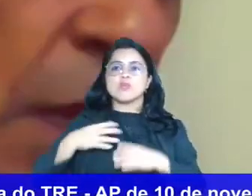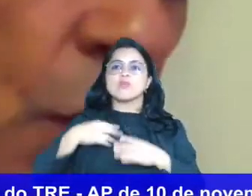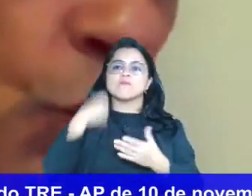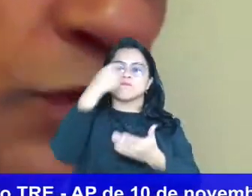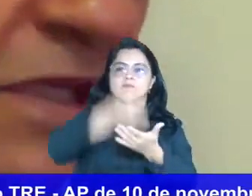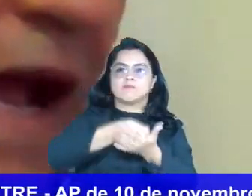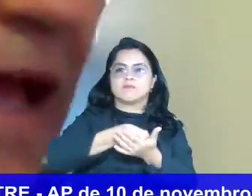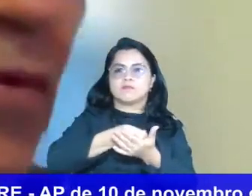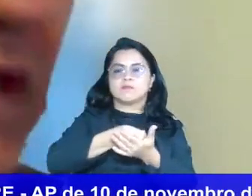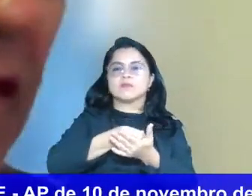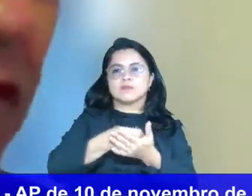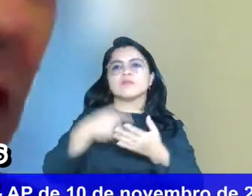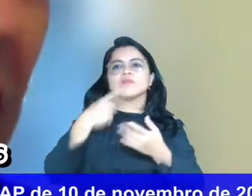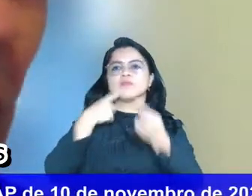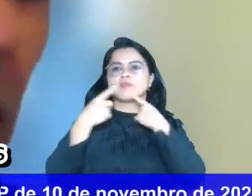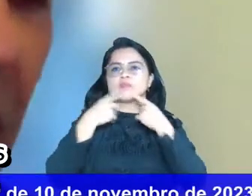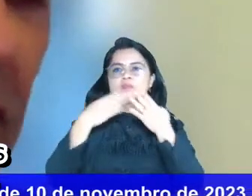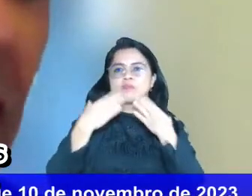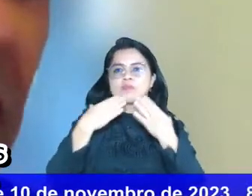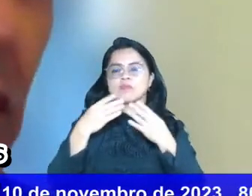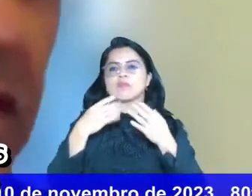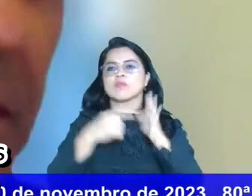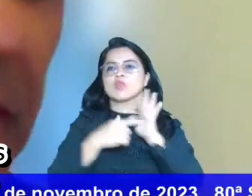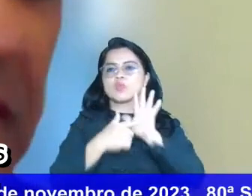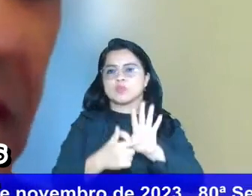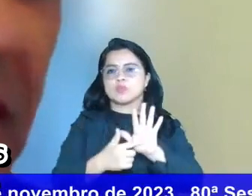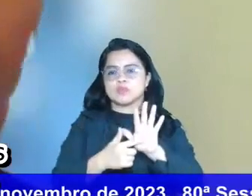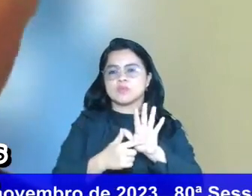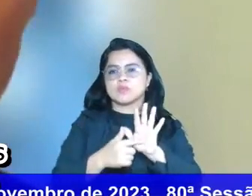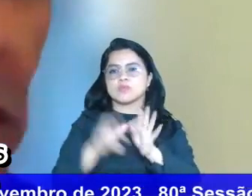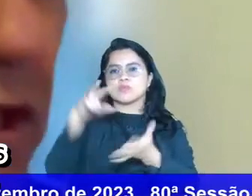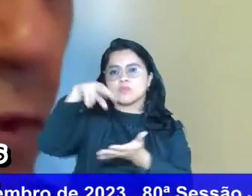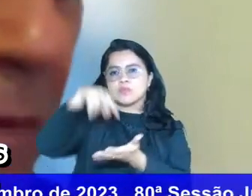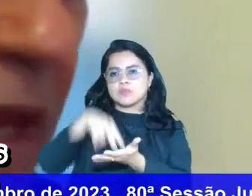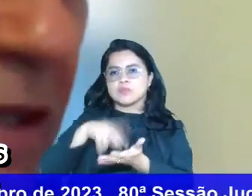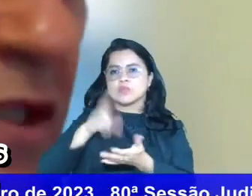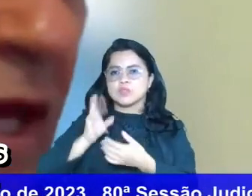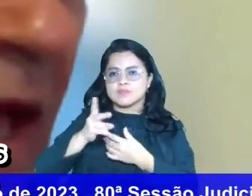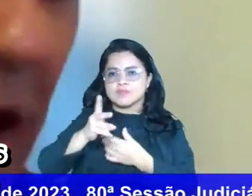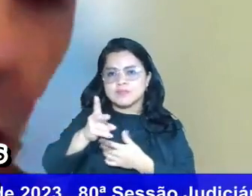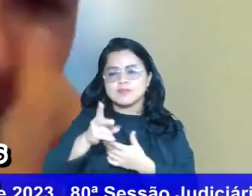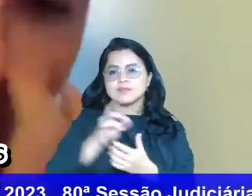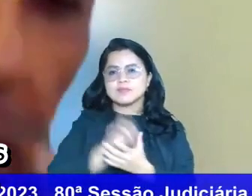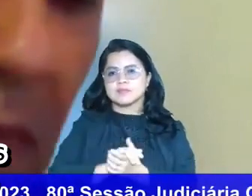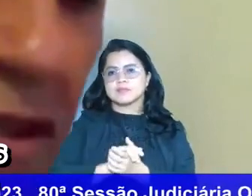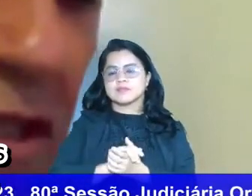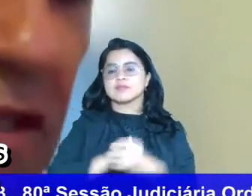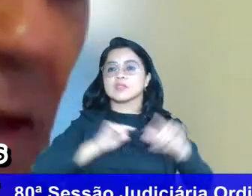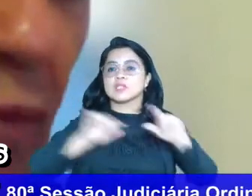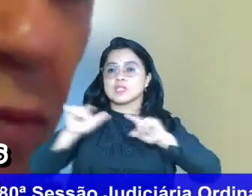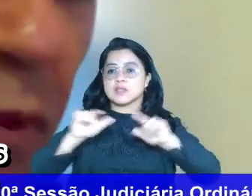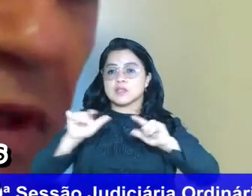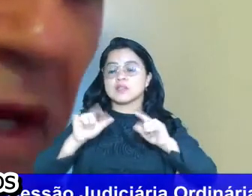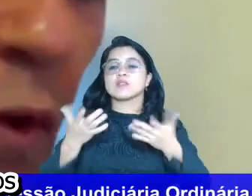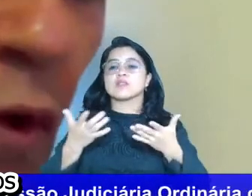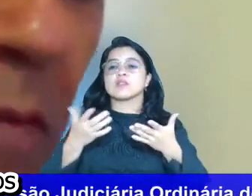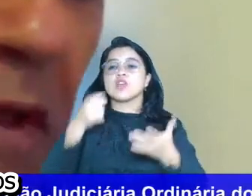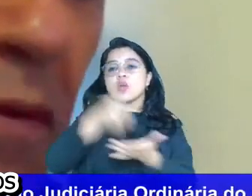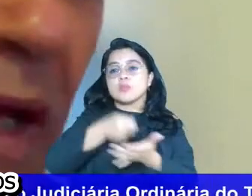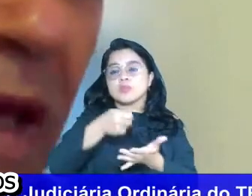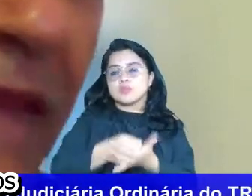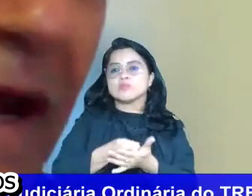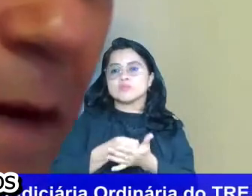bolso. Os diálogos revelam que os representados continuamente atuaram mediante abuso do